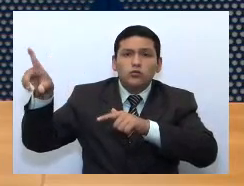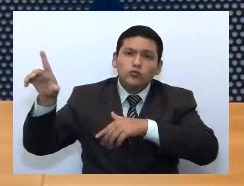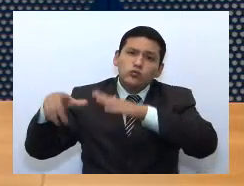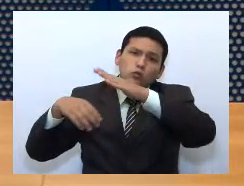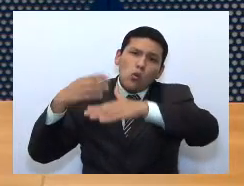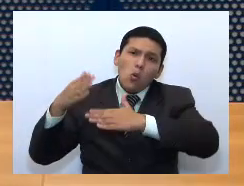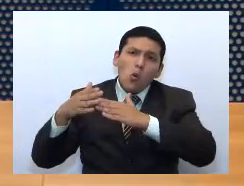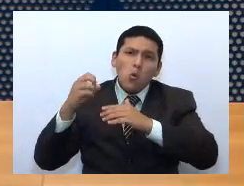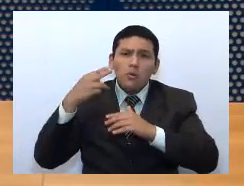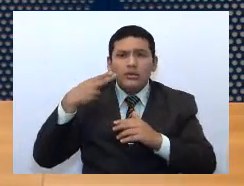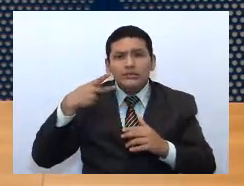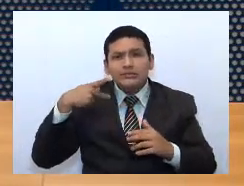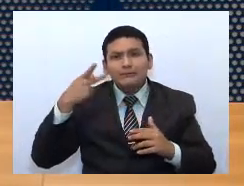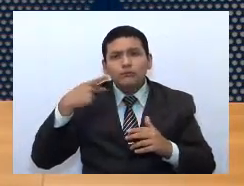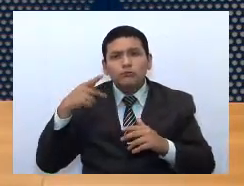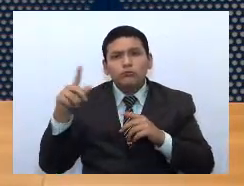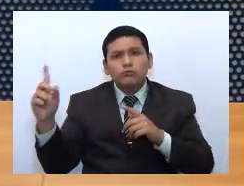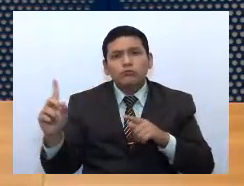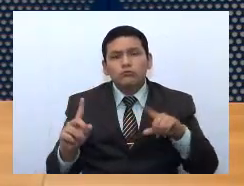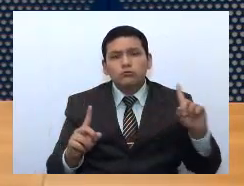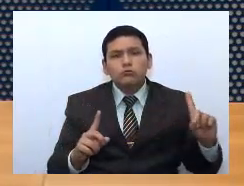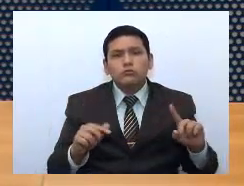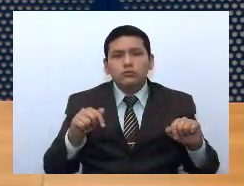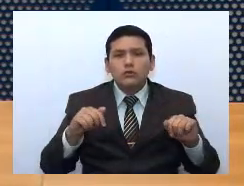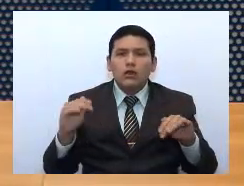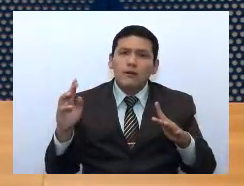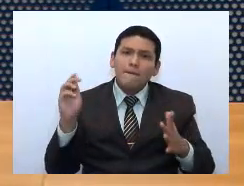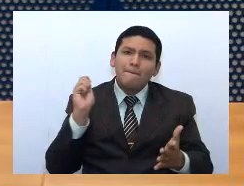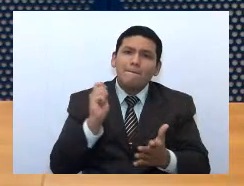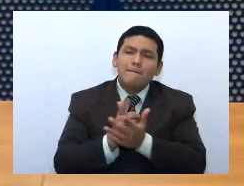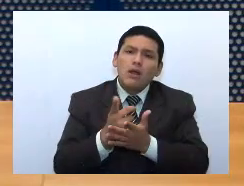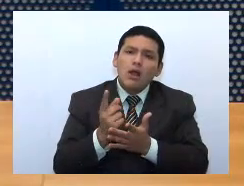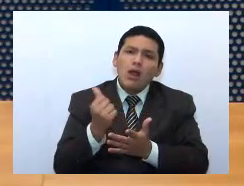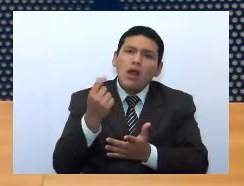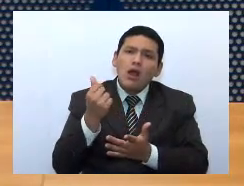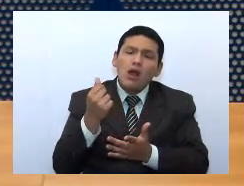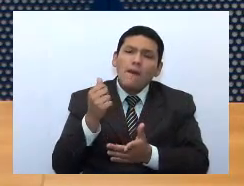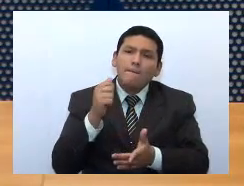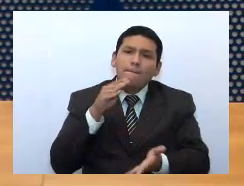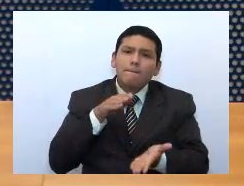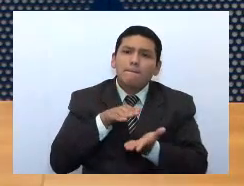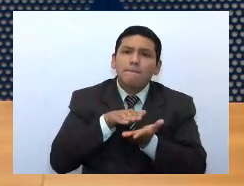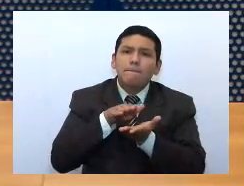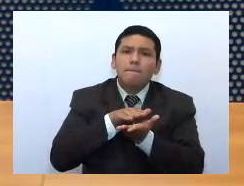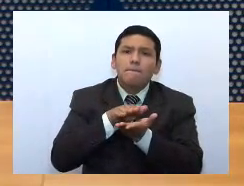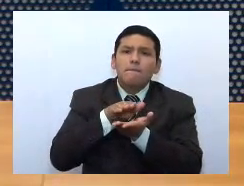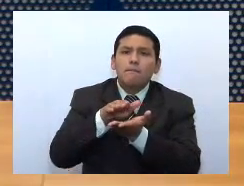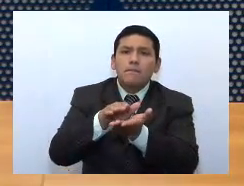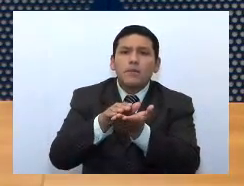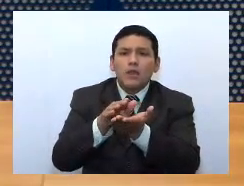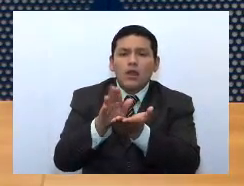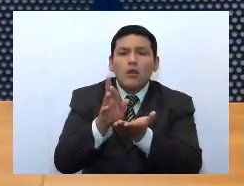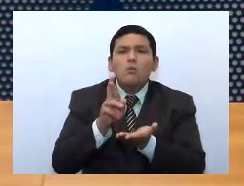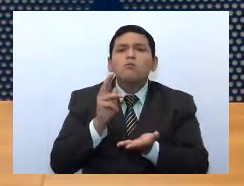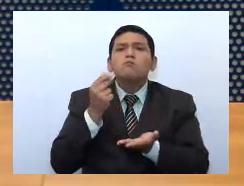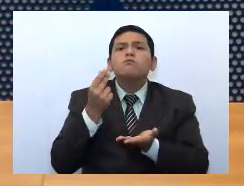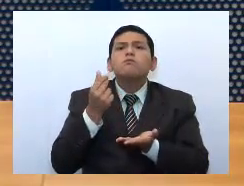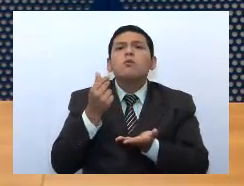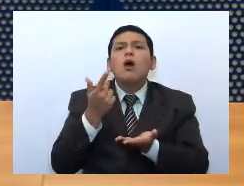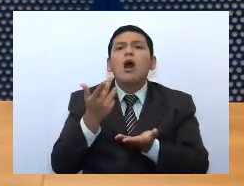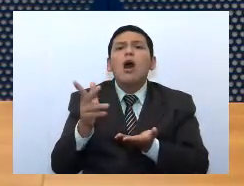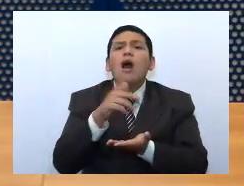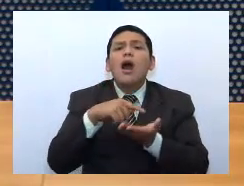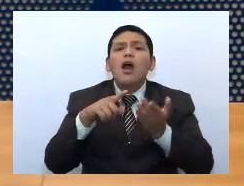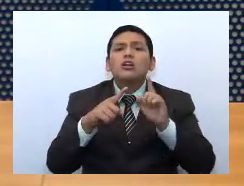vereadores. E esse valor também, o que vai prejudicar a partir de 1º de